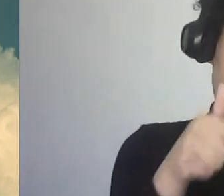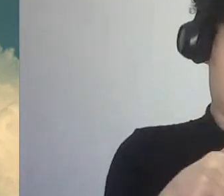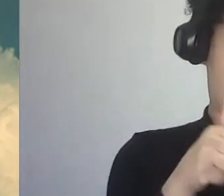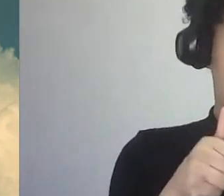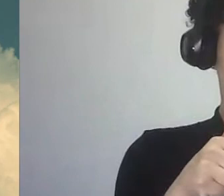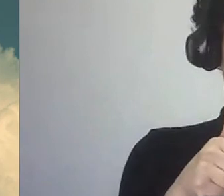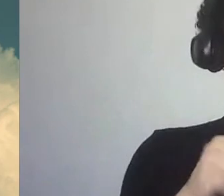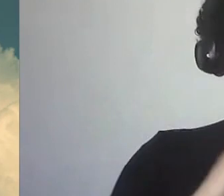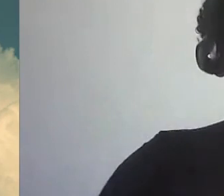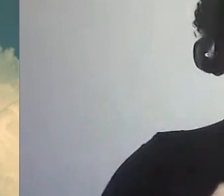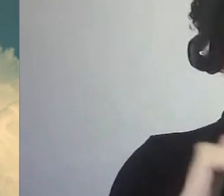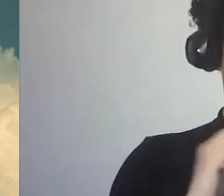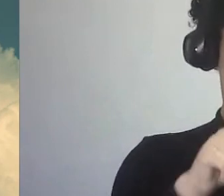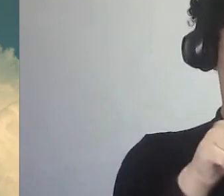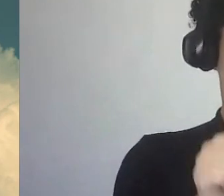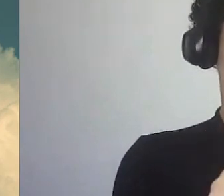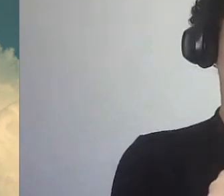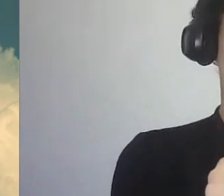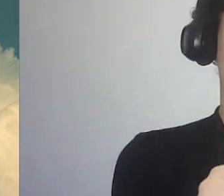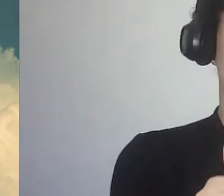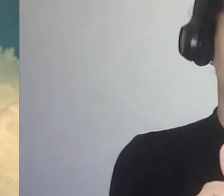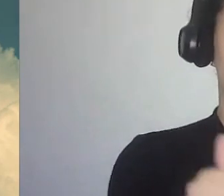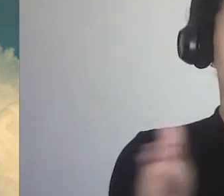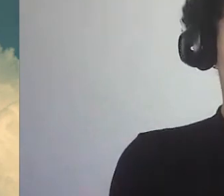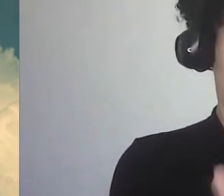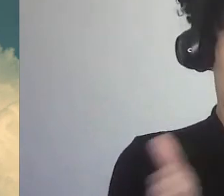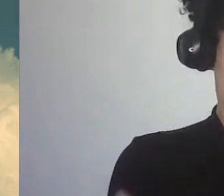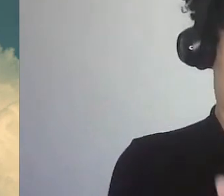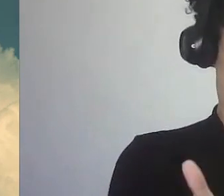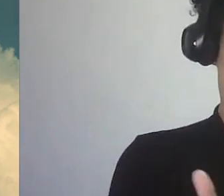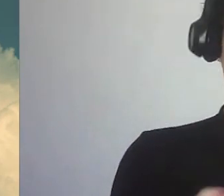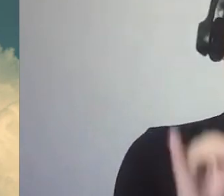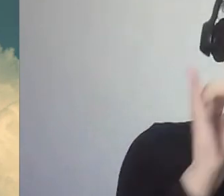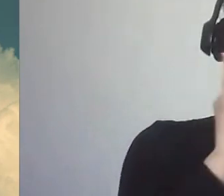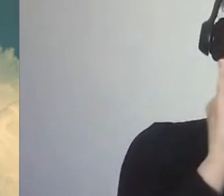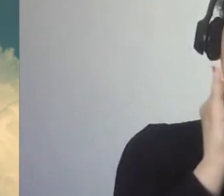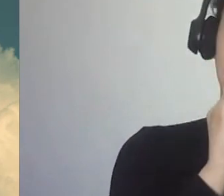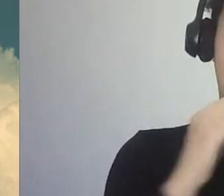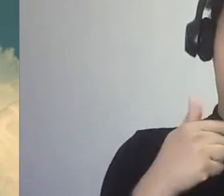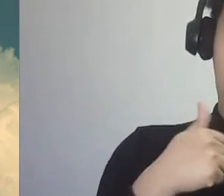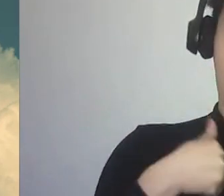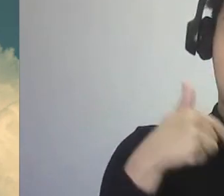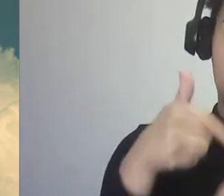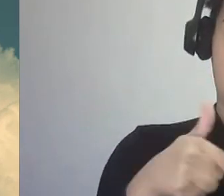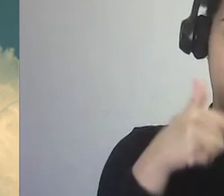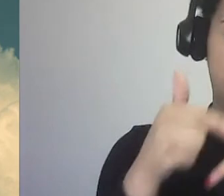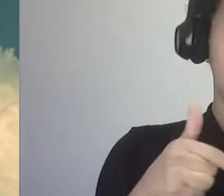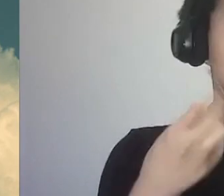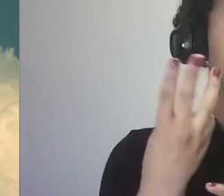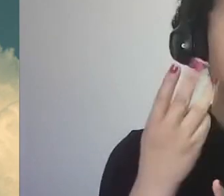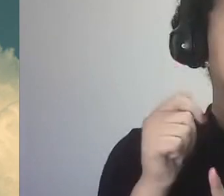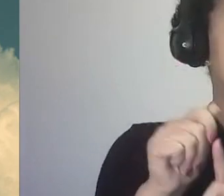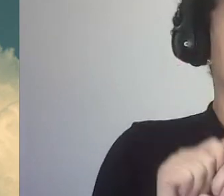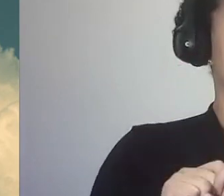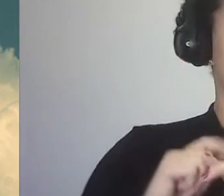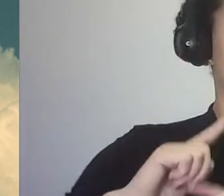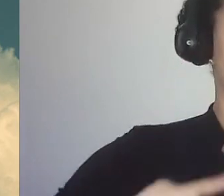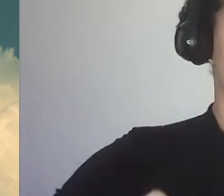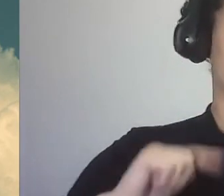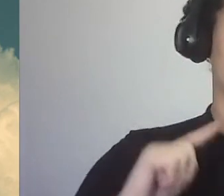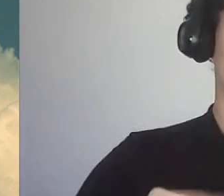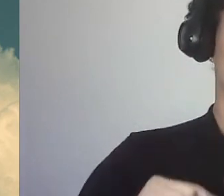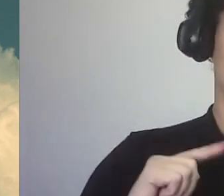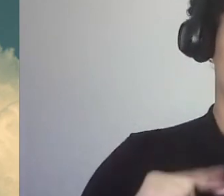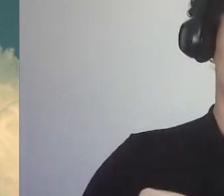produto em produção por exemplo trabalho durante três meses um produto colocamos ele na rua e o que deve considerar